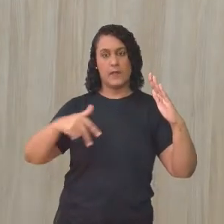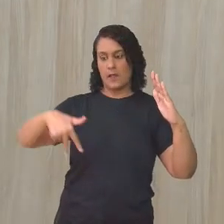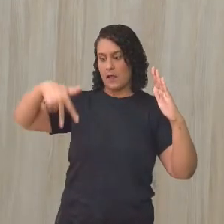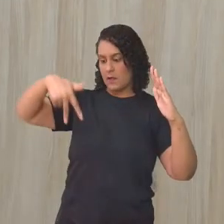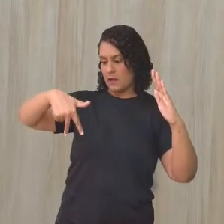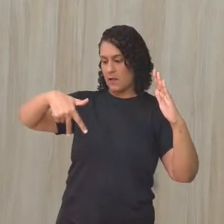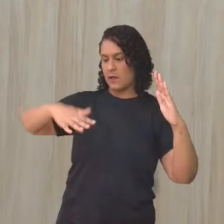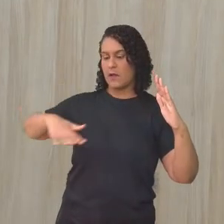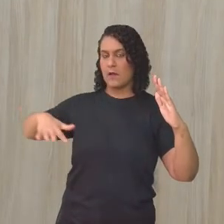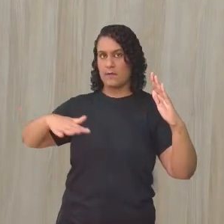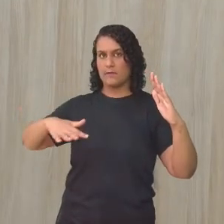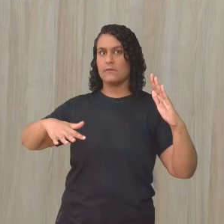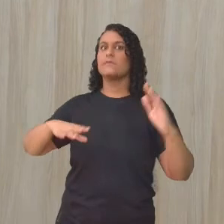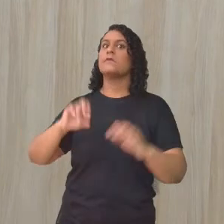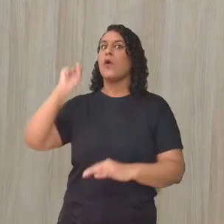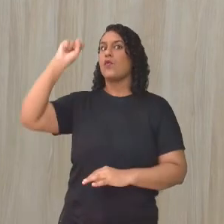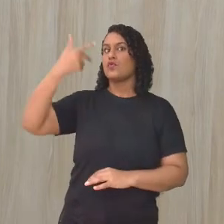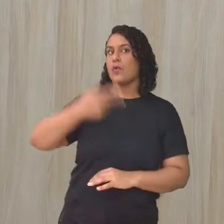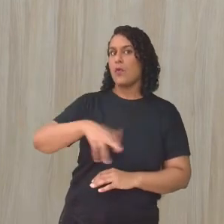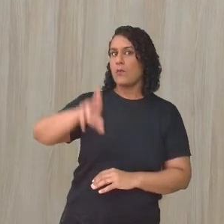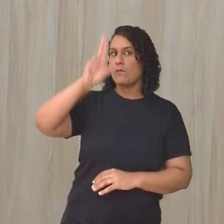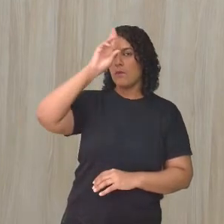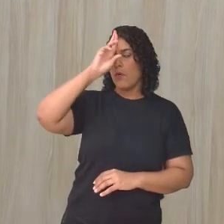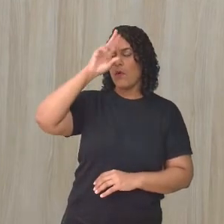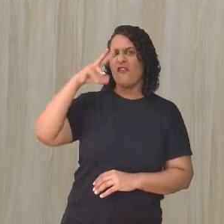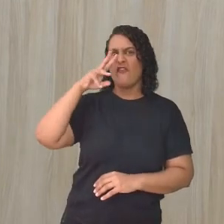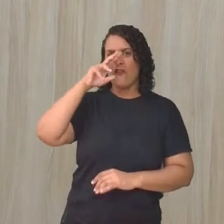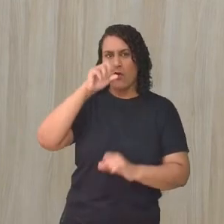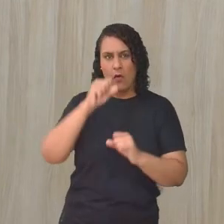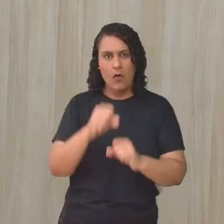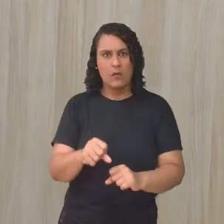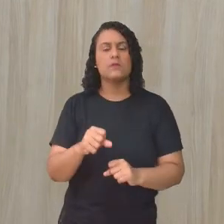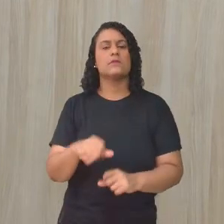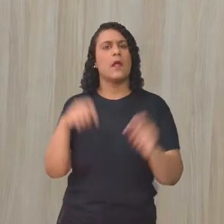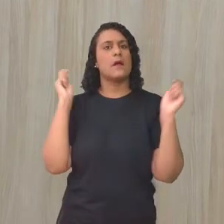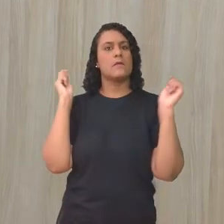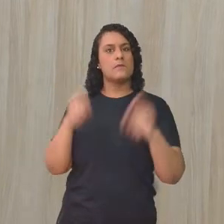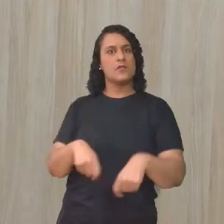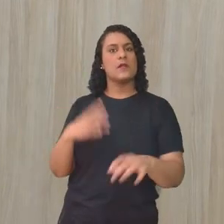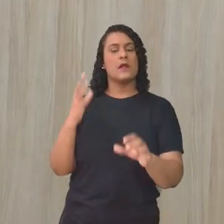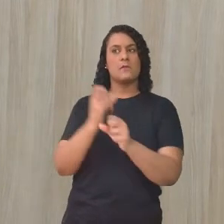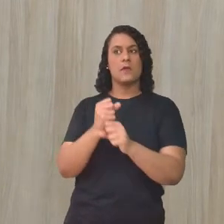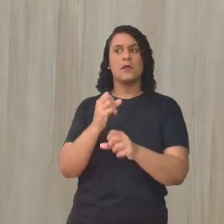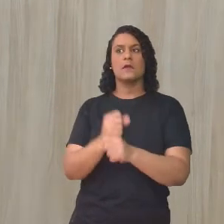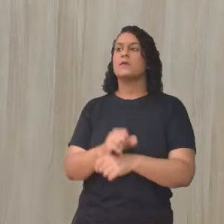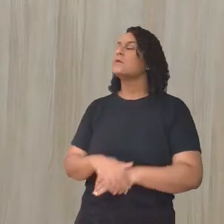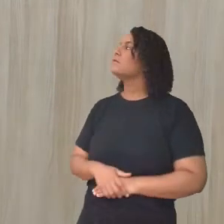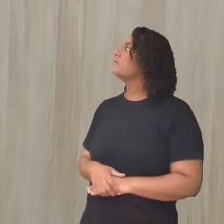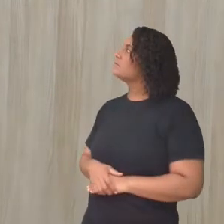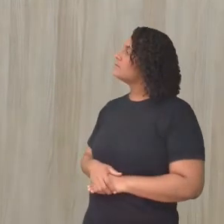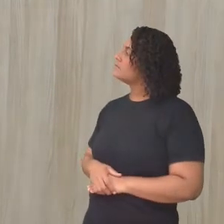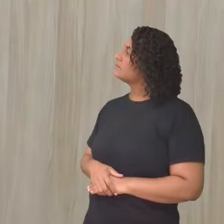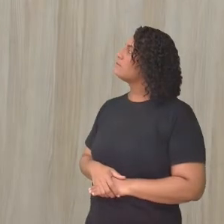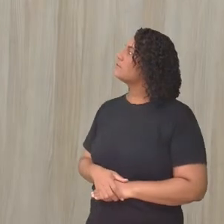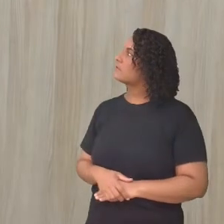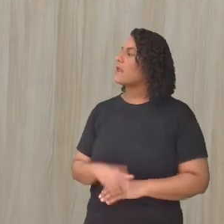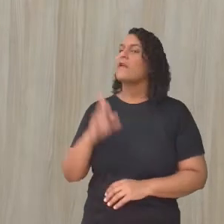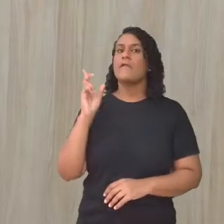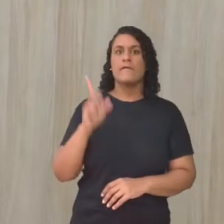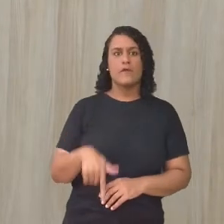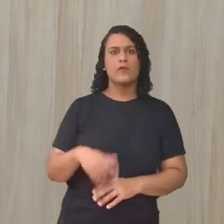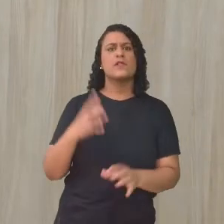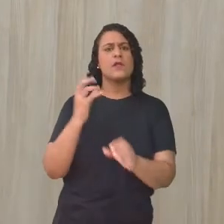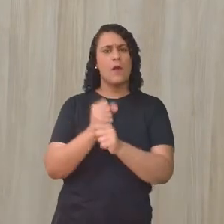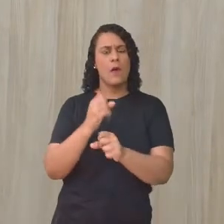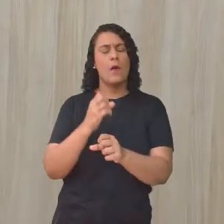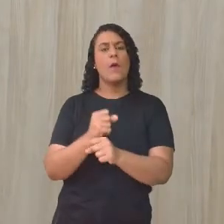ele, ao sol do meio-dia, porque é o sol mais forte, e aqui é a sombra dele. Foi nesse mesmo raciocínio que eu estou